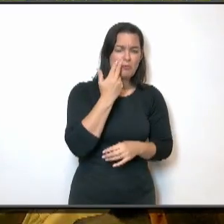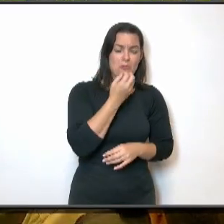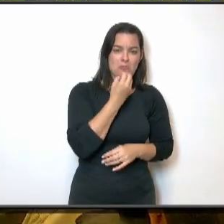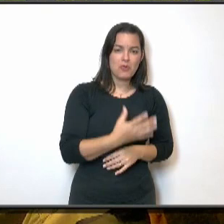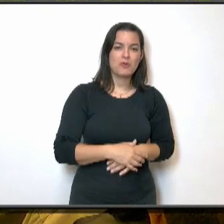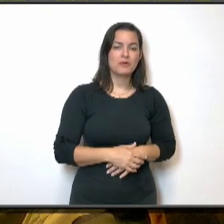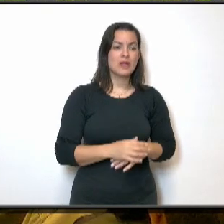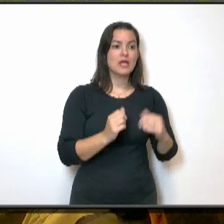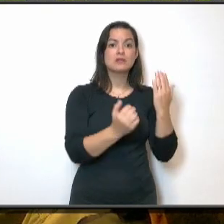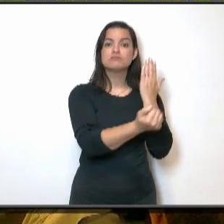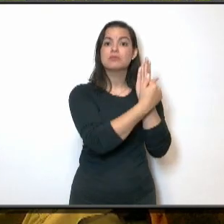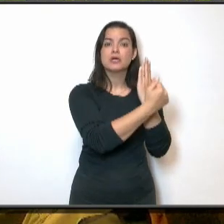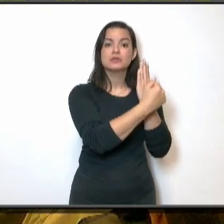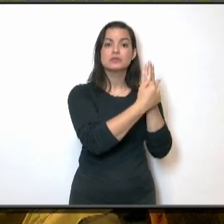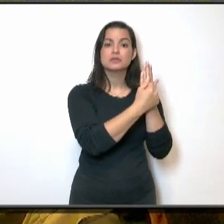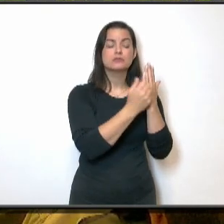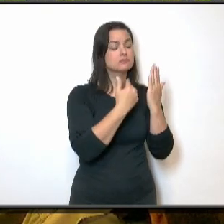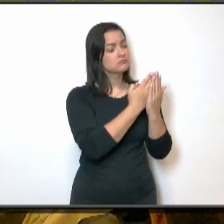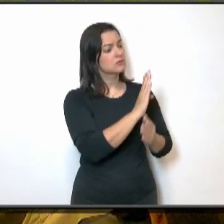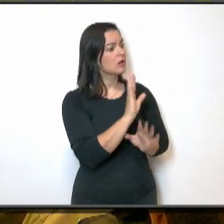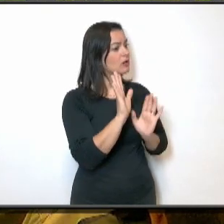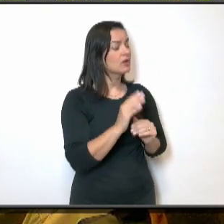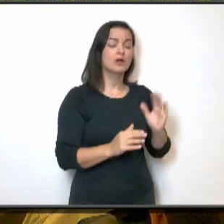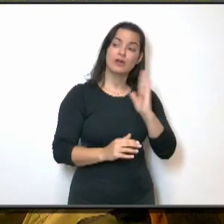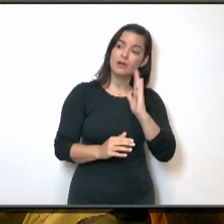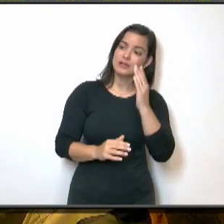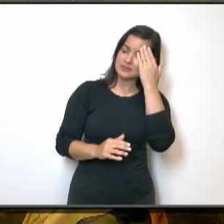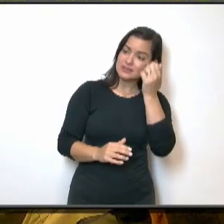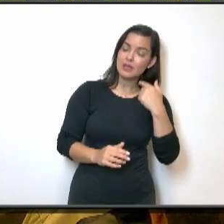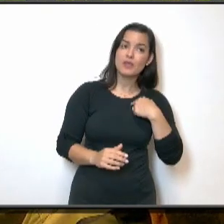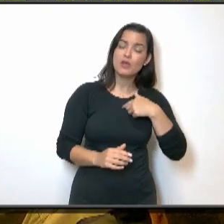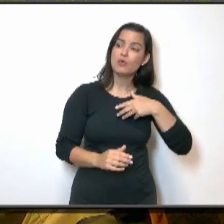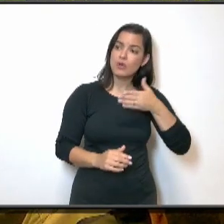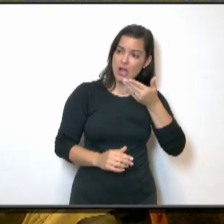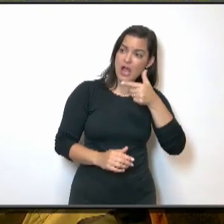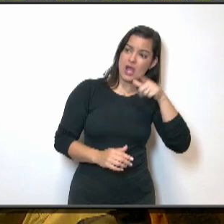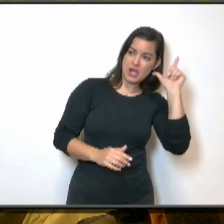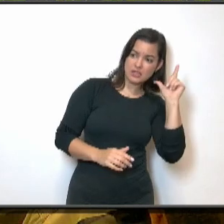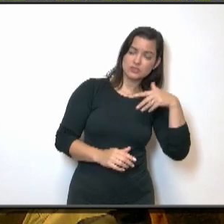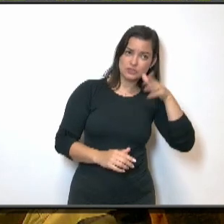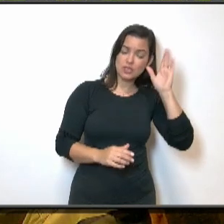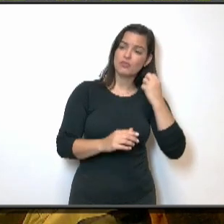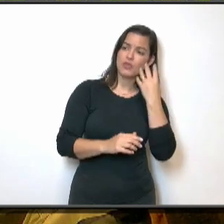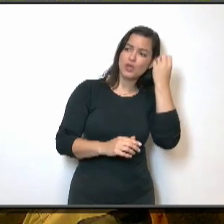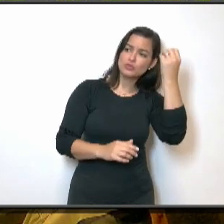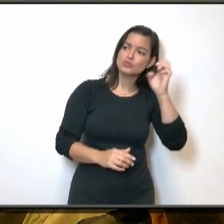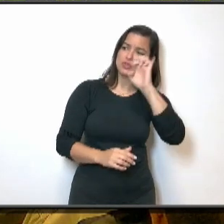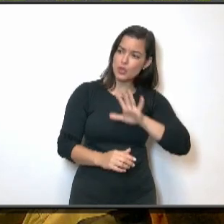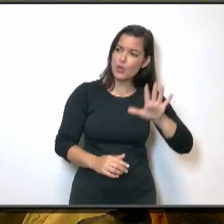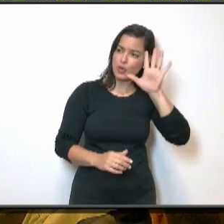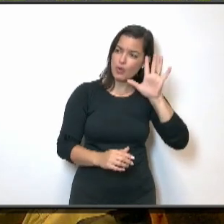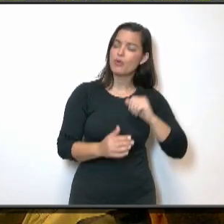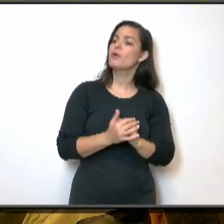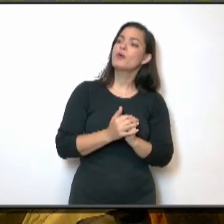minha porta e diz assim, Jean, você sabe que eu vim de uma viagem na Europa e foi uma viagem fantástica. Ele foi me contar